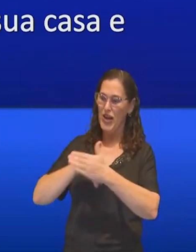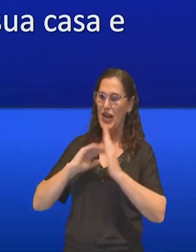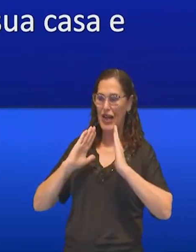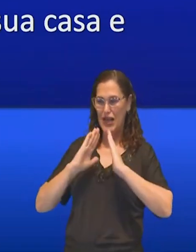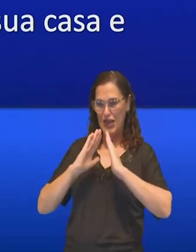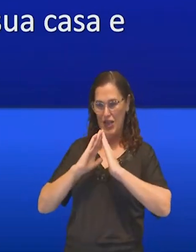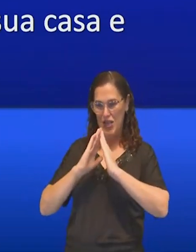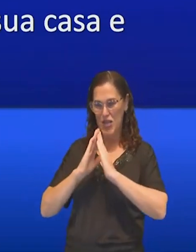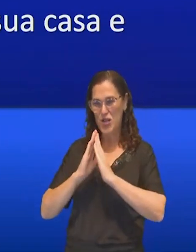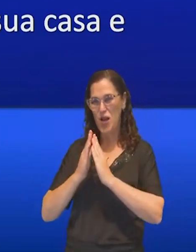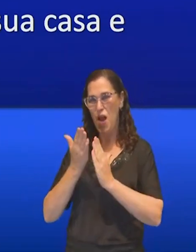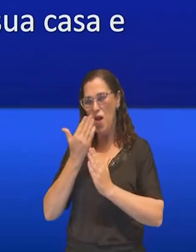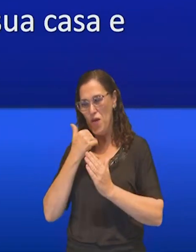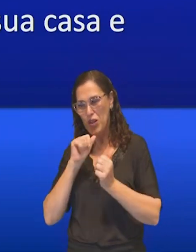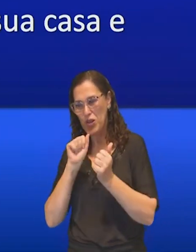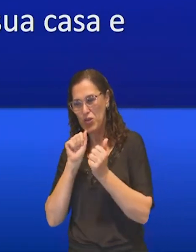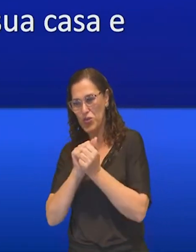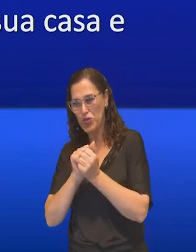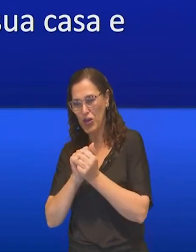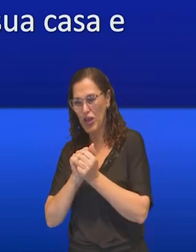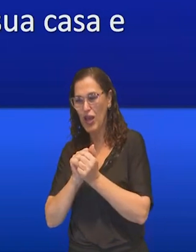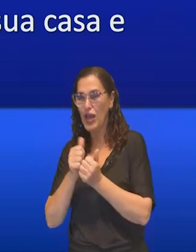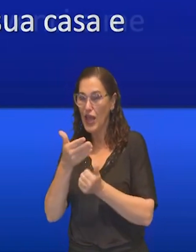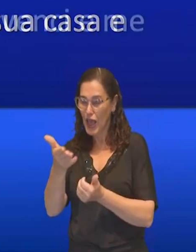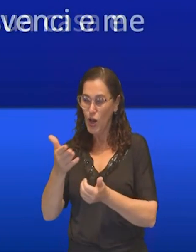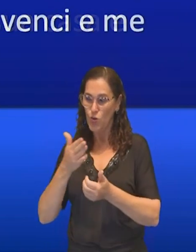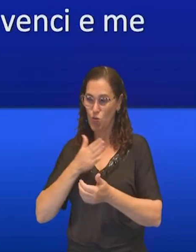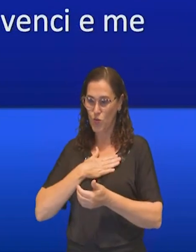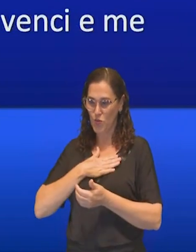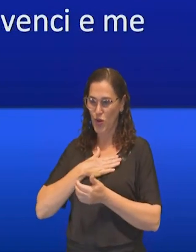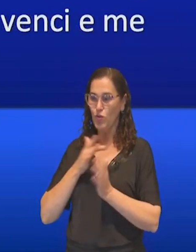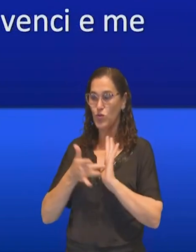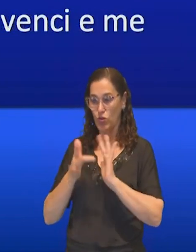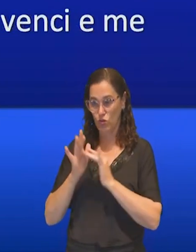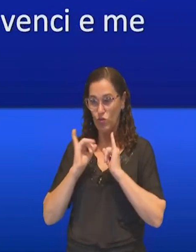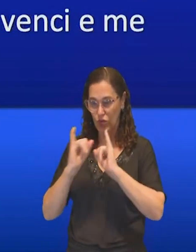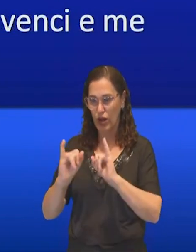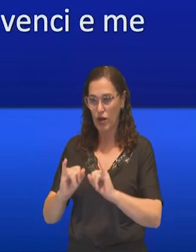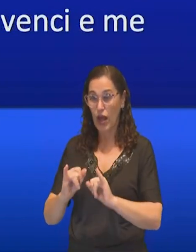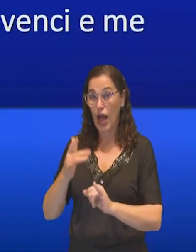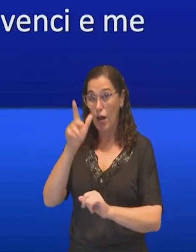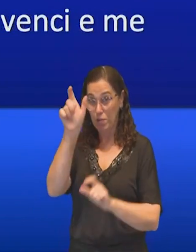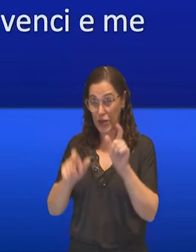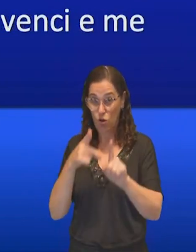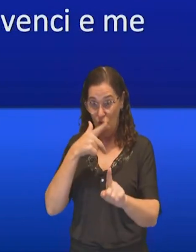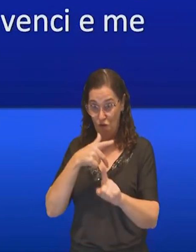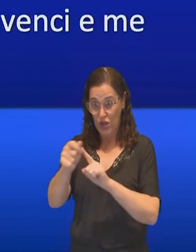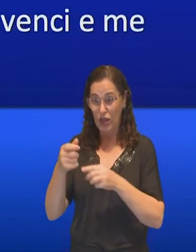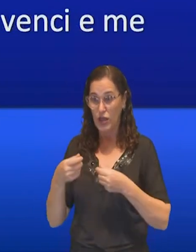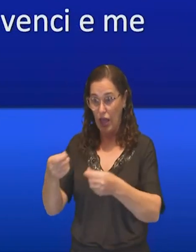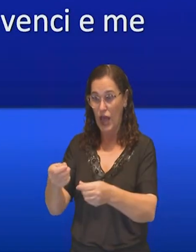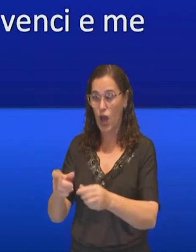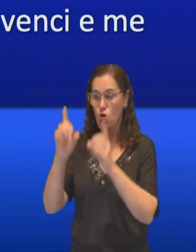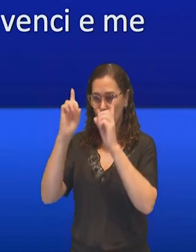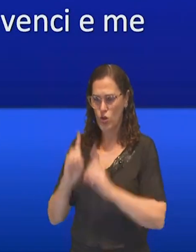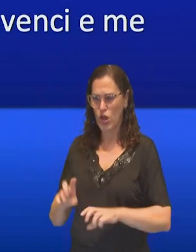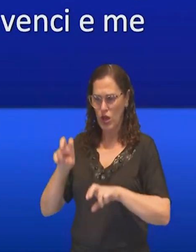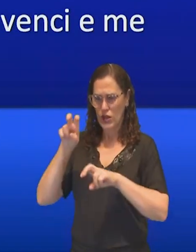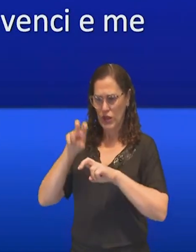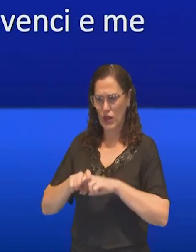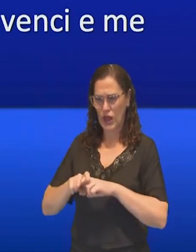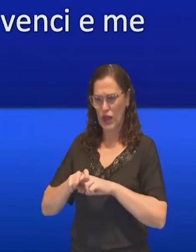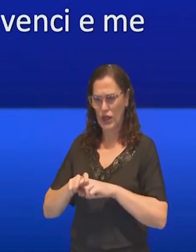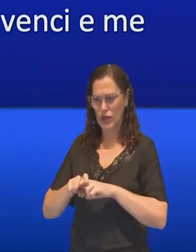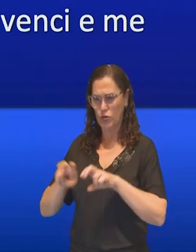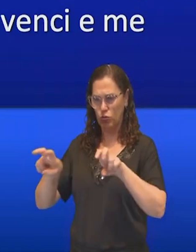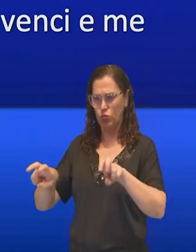casa e cearei com ele e ele comigo. Ao vencedor darei o direito de sentar-se comigo no